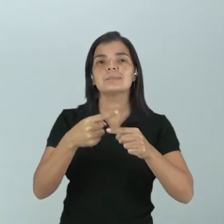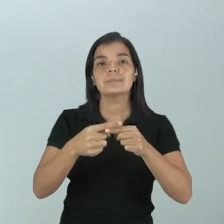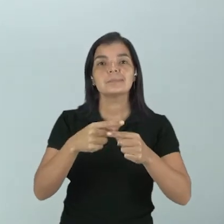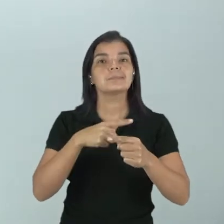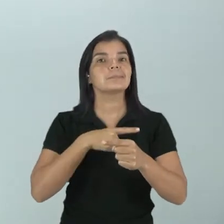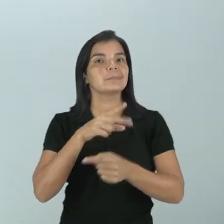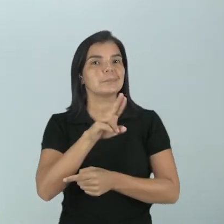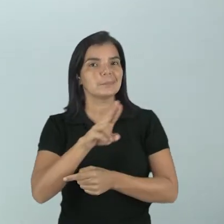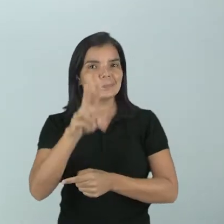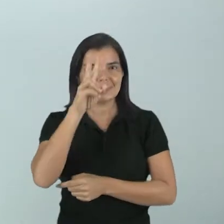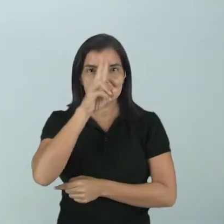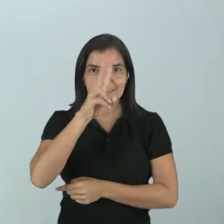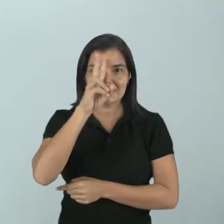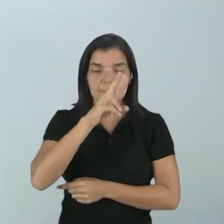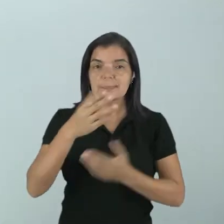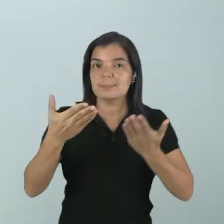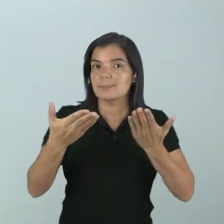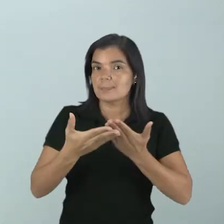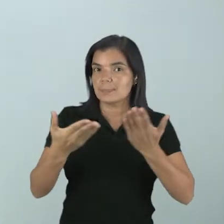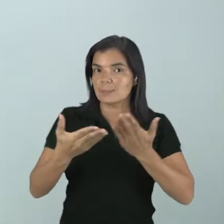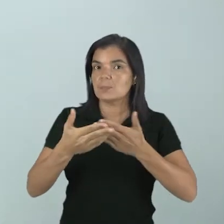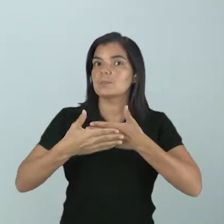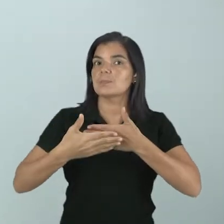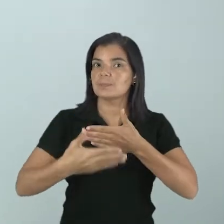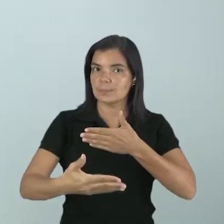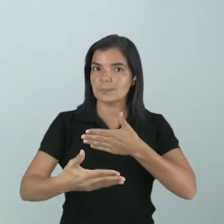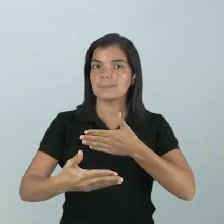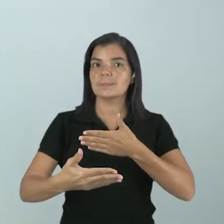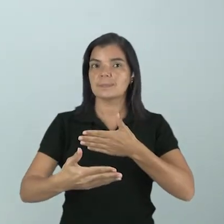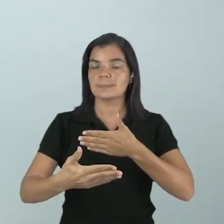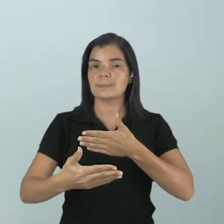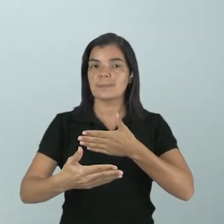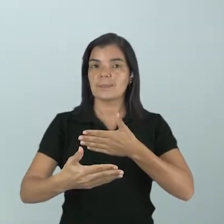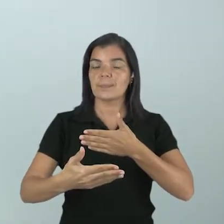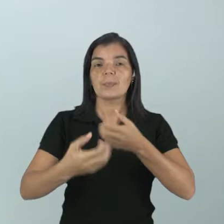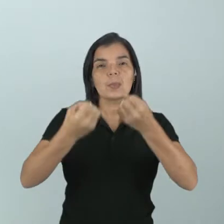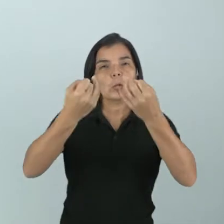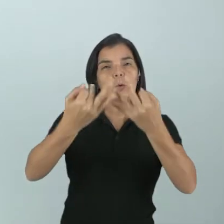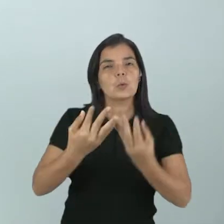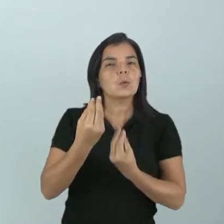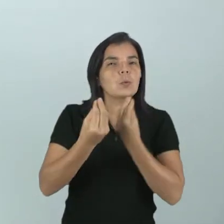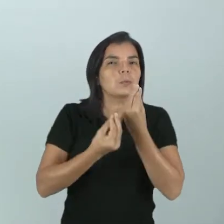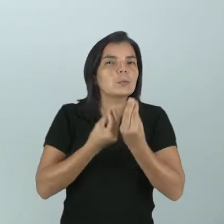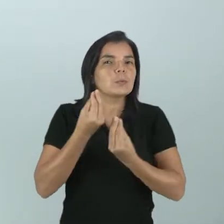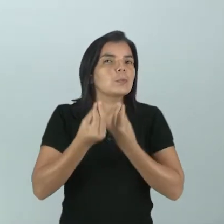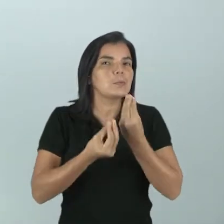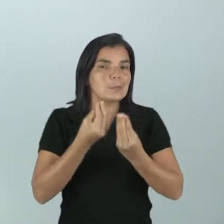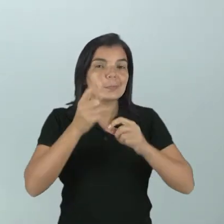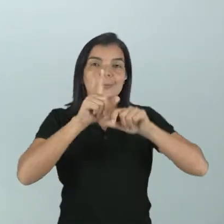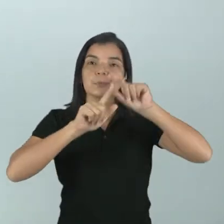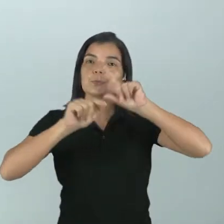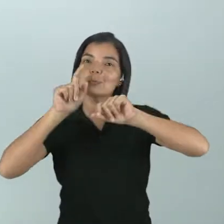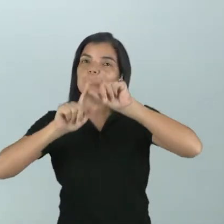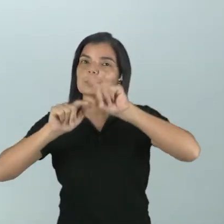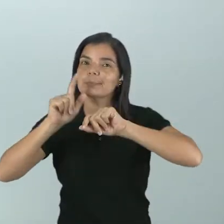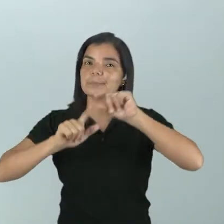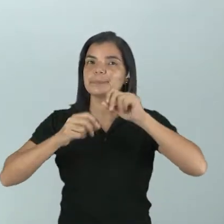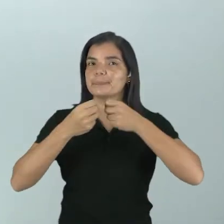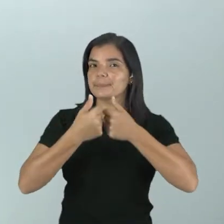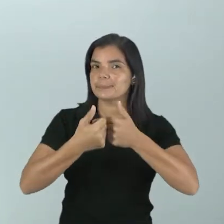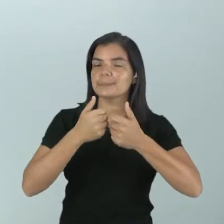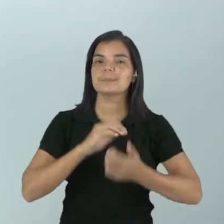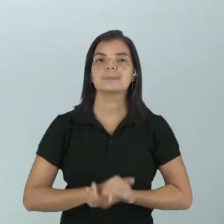esses nomes, lembram? Agora a gente vai dar continuidade falando um pouquinho mais sobre essas constelações, tá